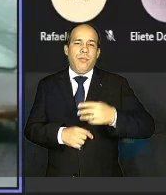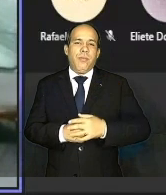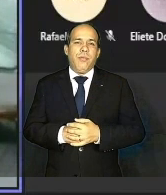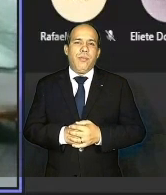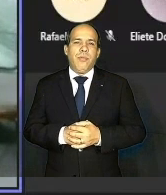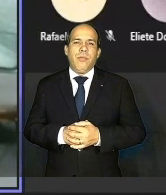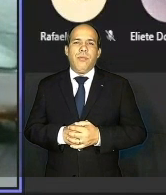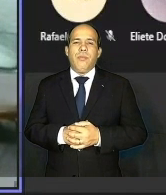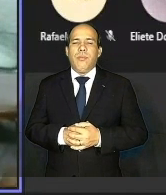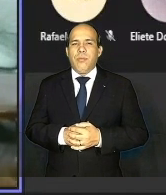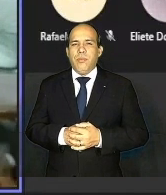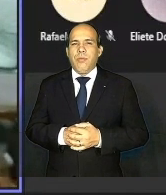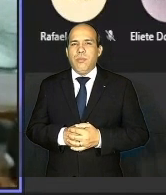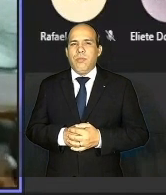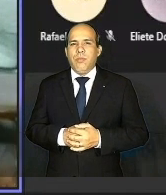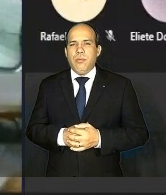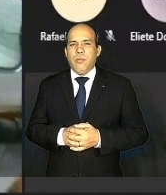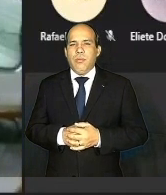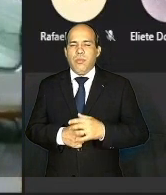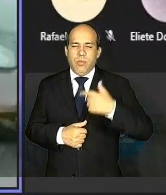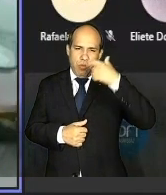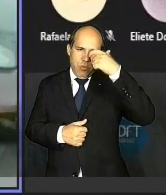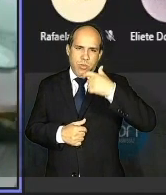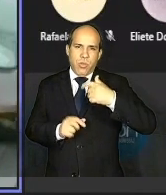070, 5293.